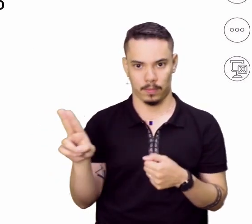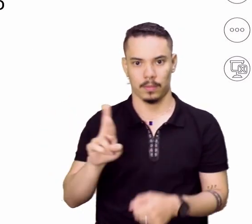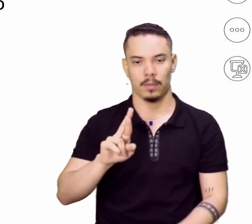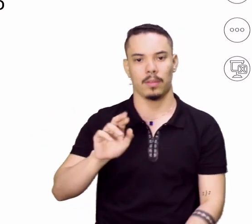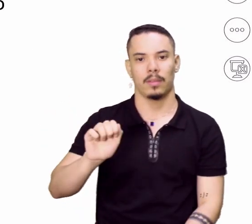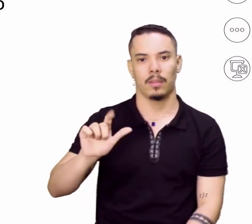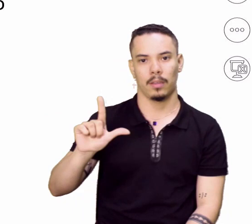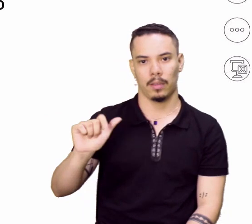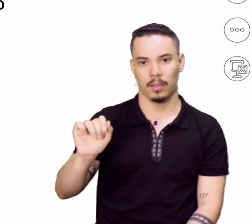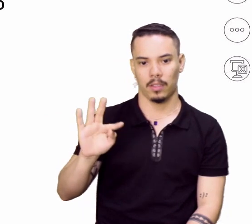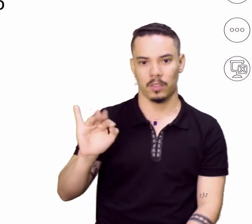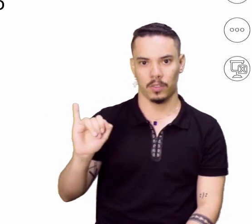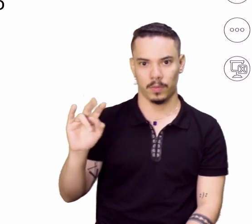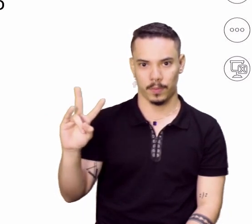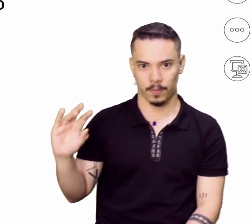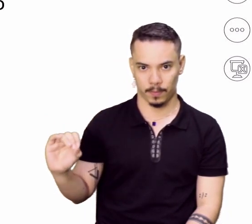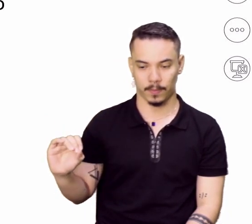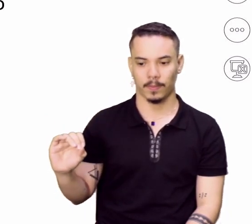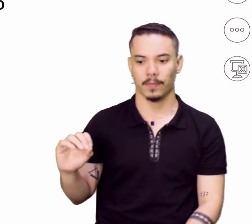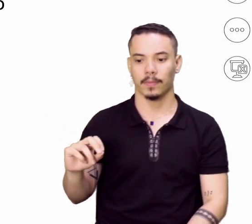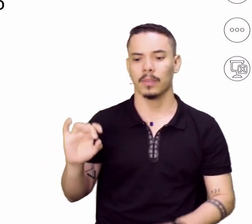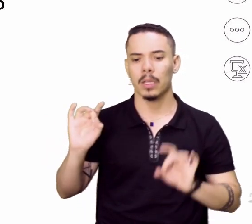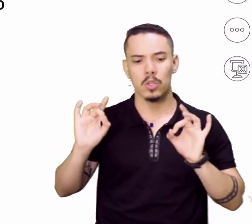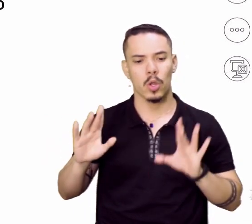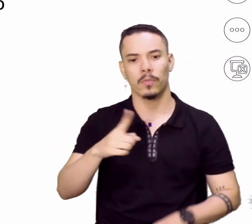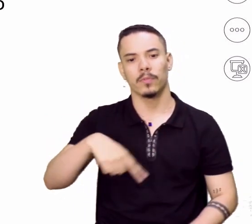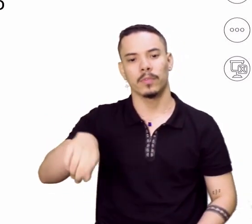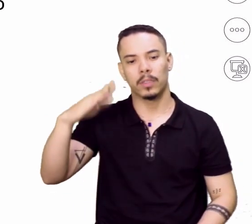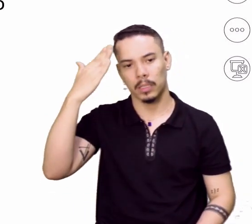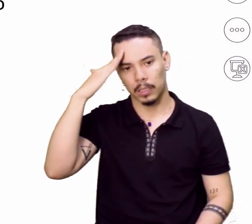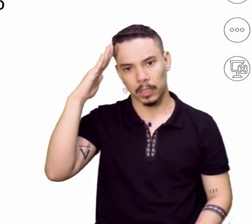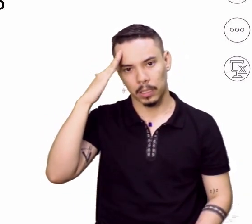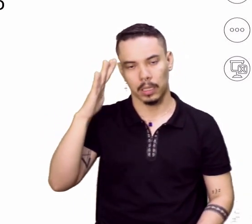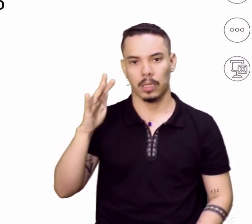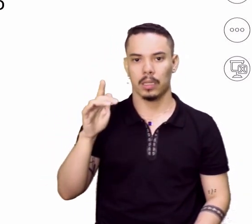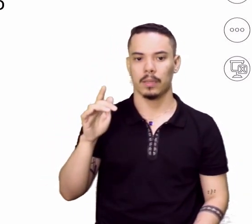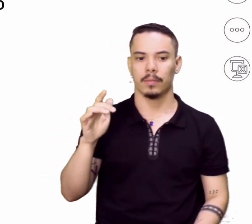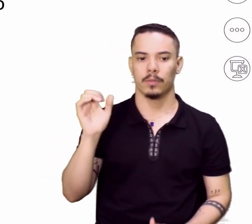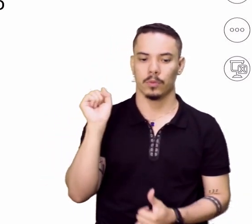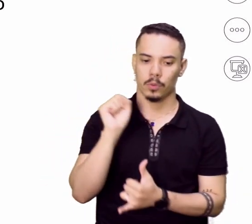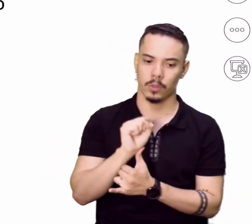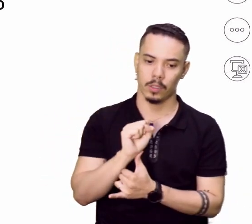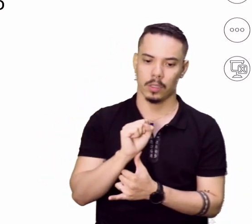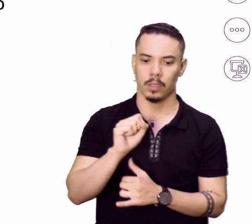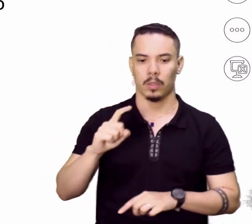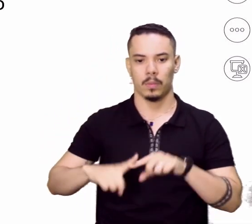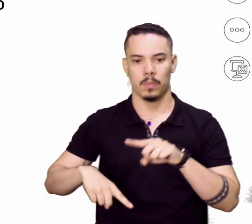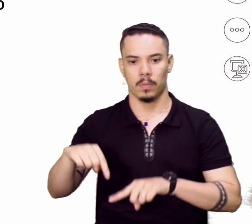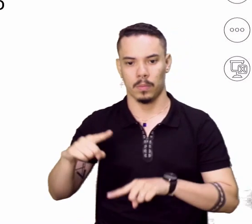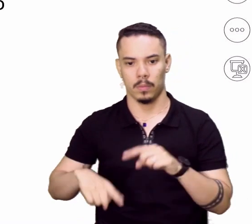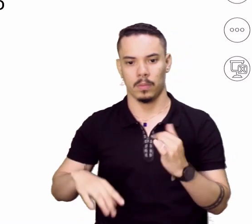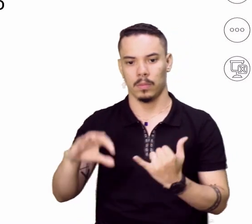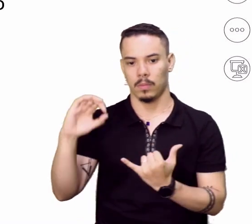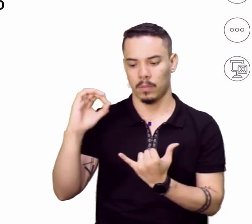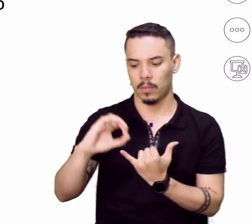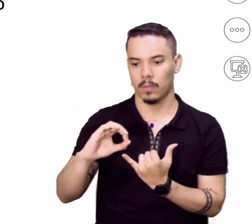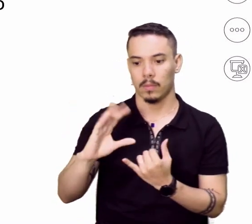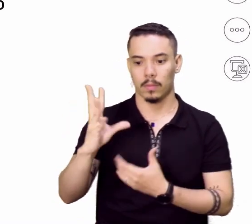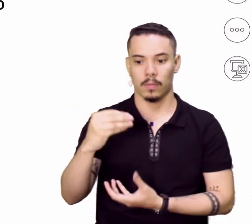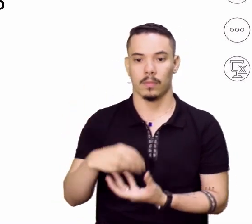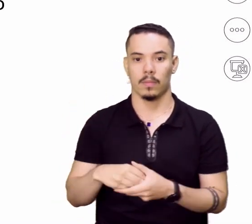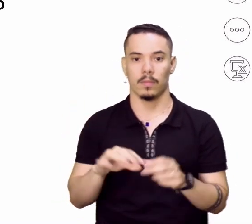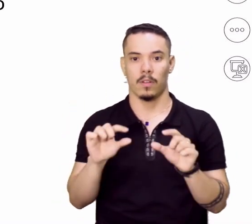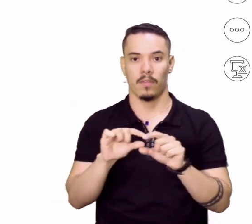beleza? Então, isso aqui é só mesmo para a gente entender sujeito e objeto, quando é sujeito e objeto numa